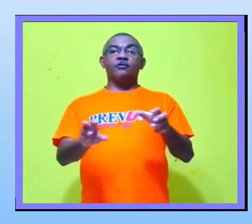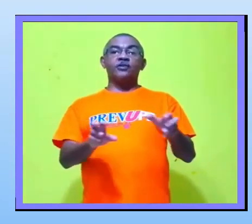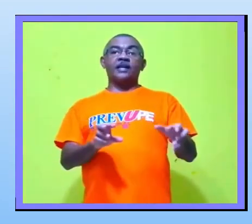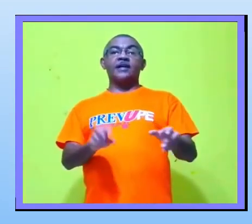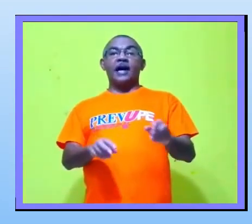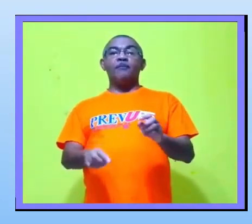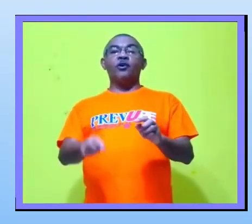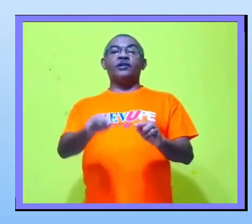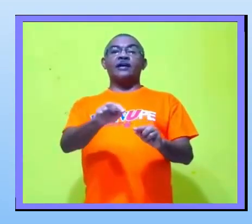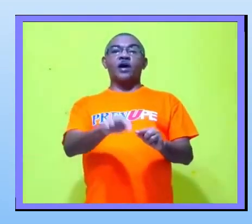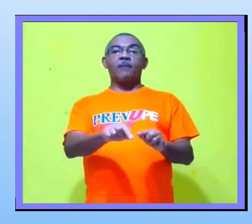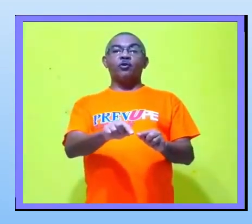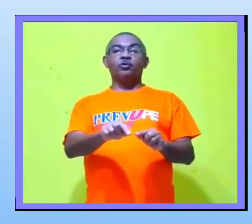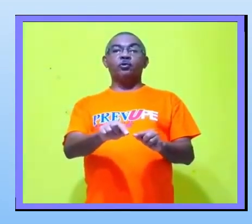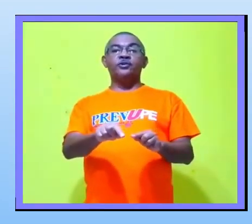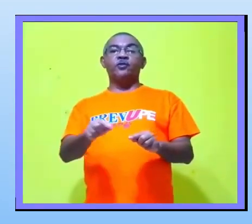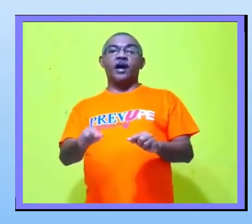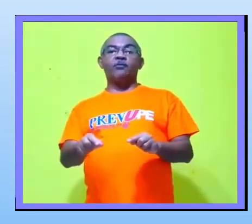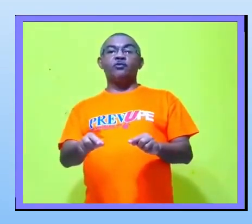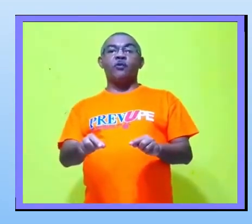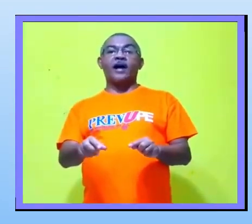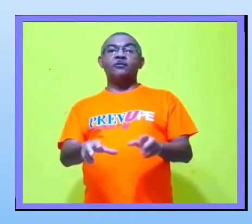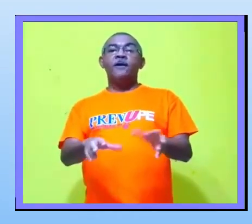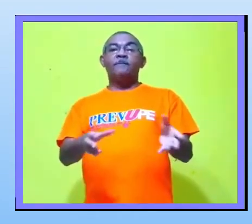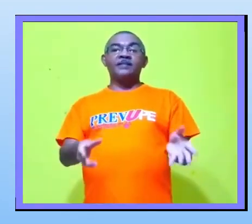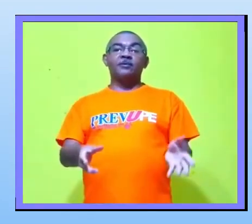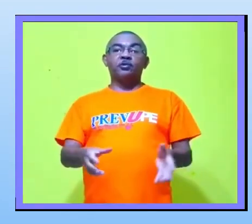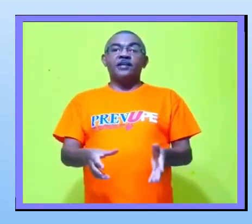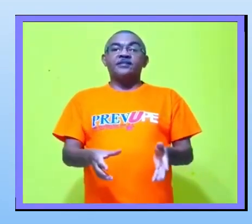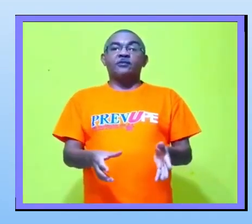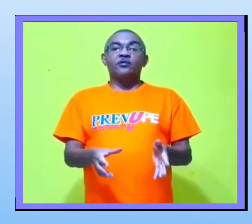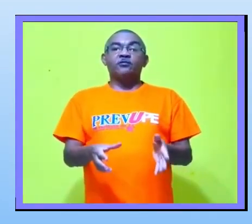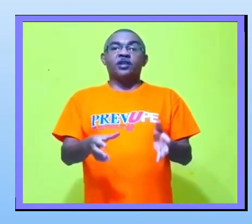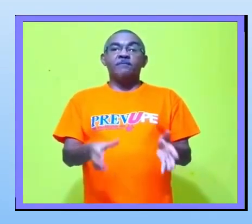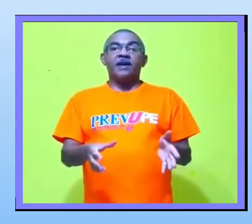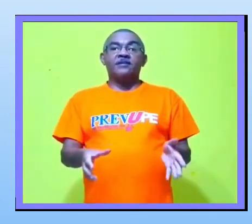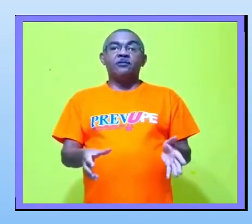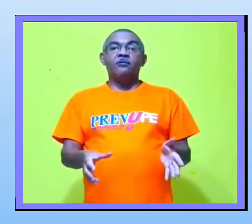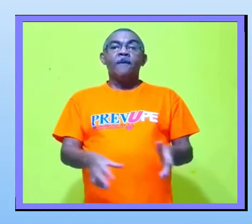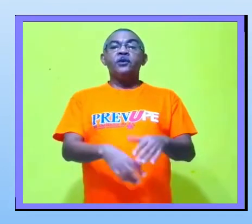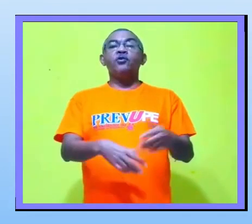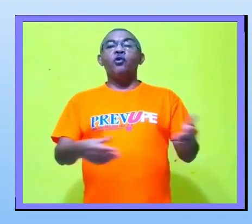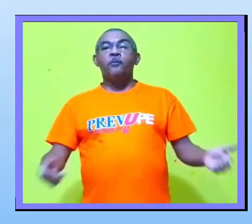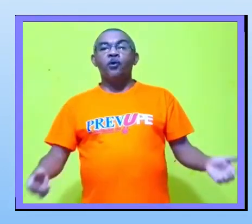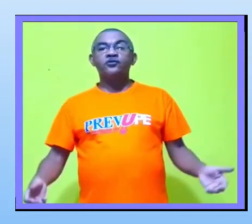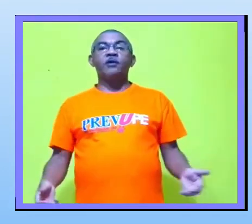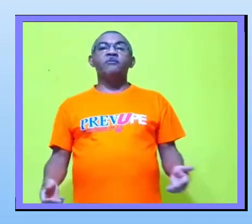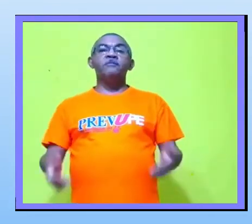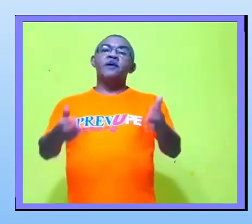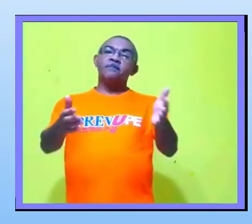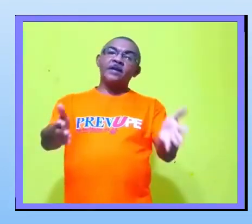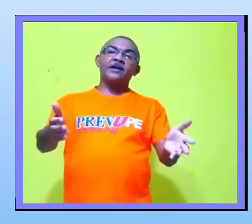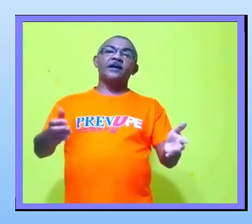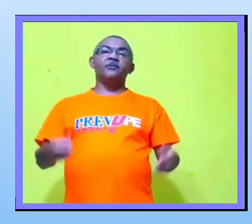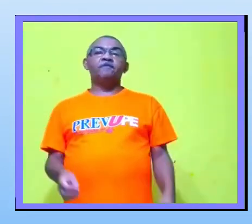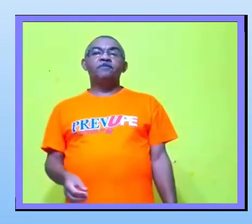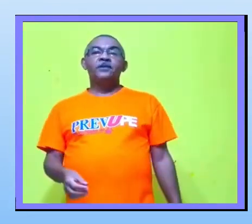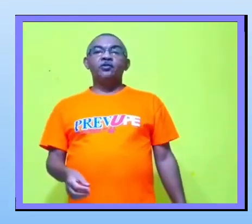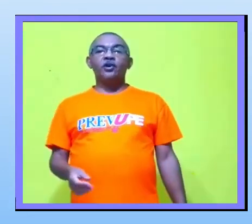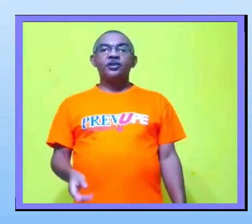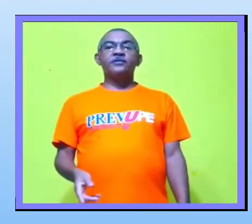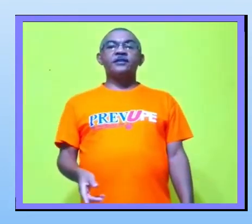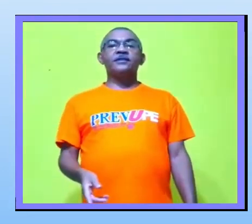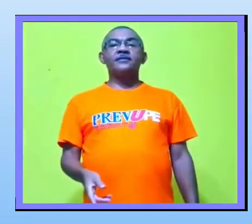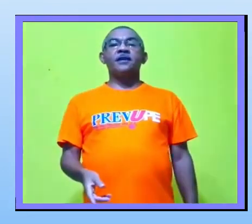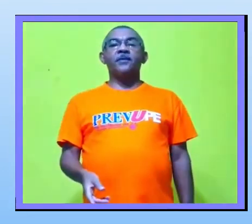aonde estão os átomos de carbono, está no carbono 2 e no carbono 4, mas são 3, então são trimetil, e o composto é um pentano.